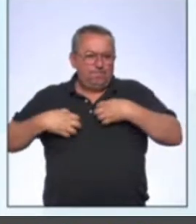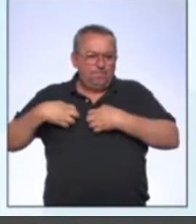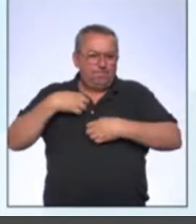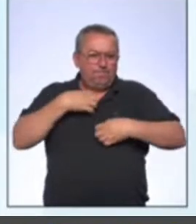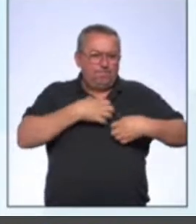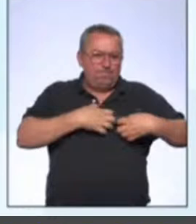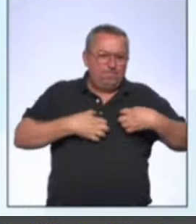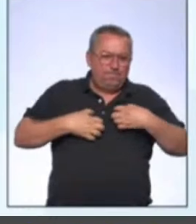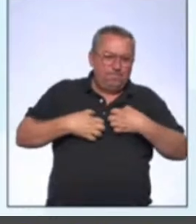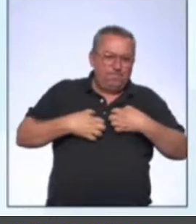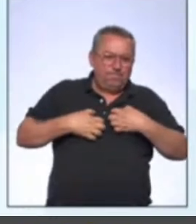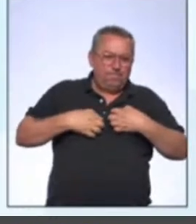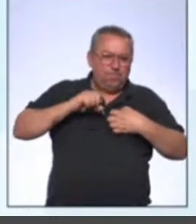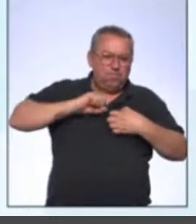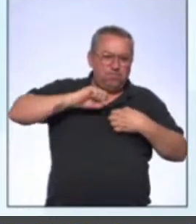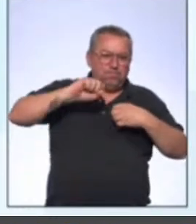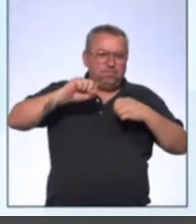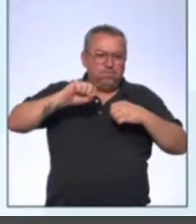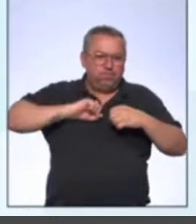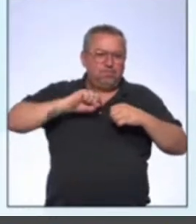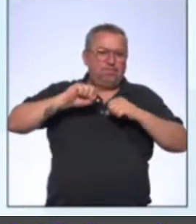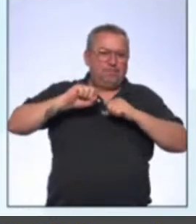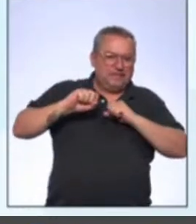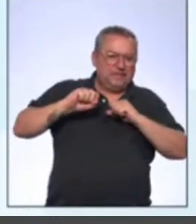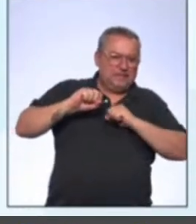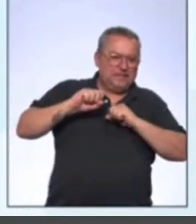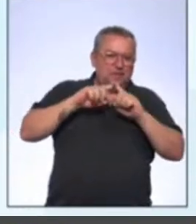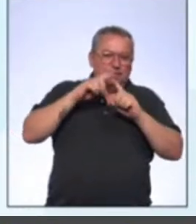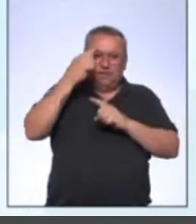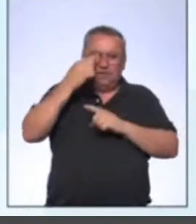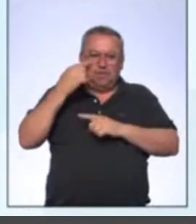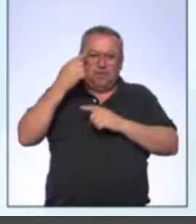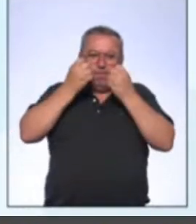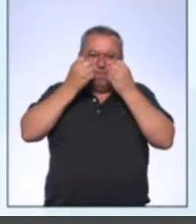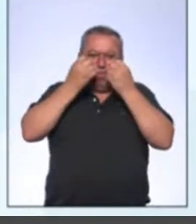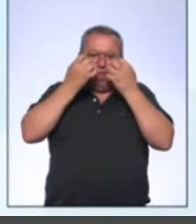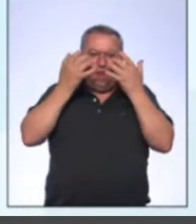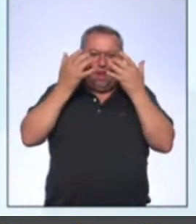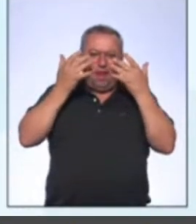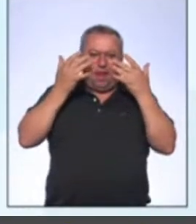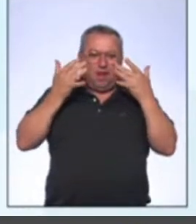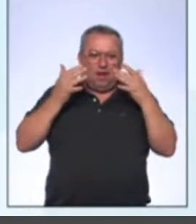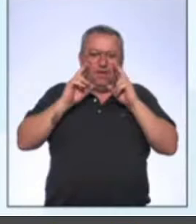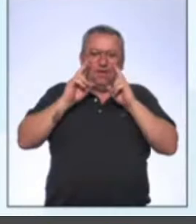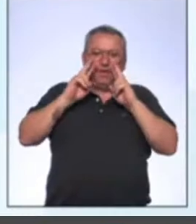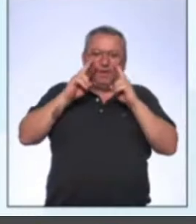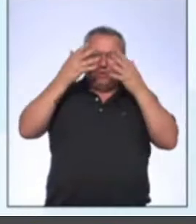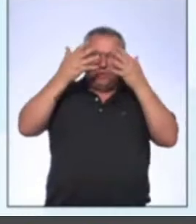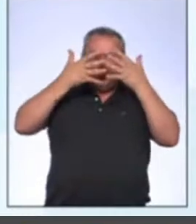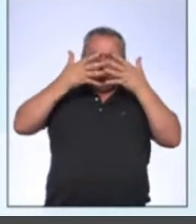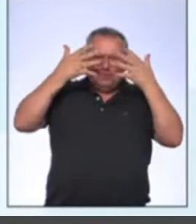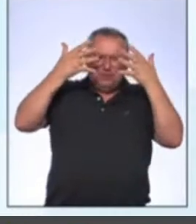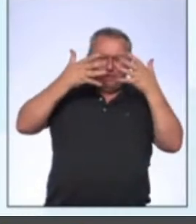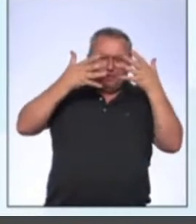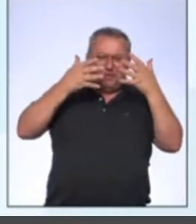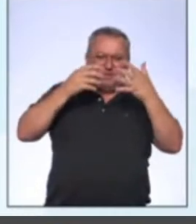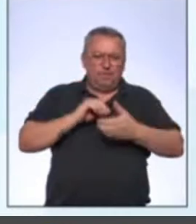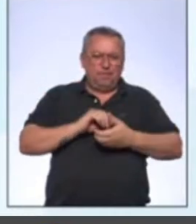aflito, bate uma outra faia. E os olhos se enchem d'água que até a vista se